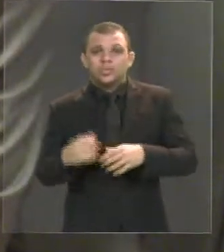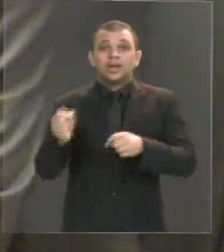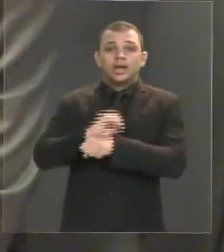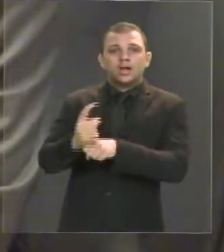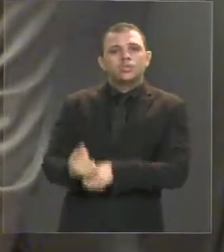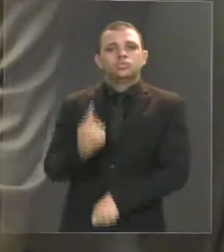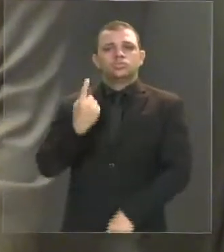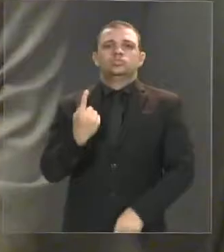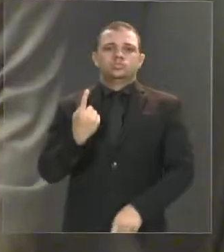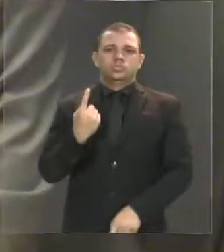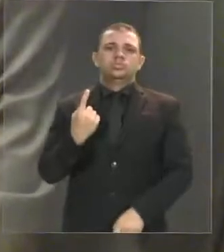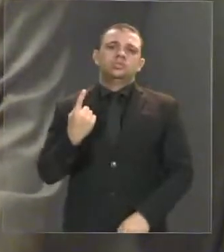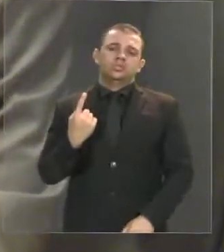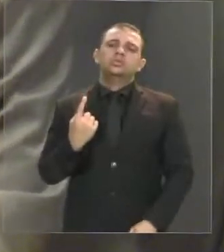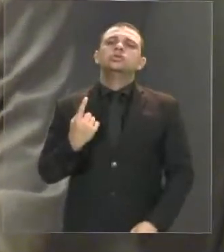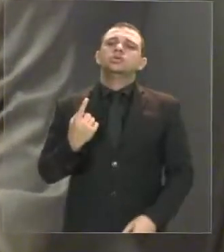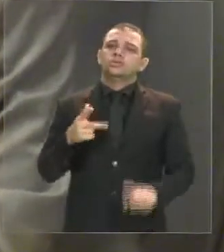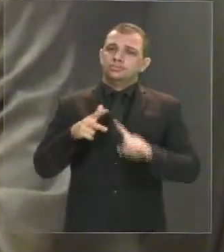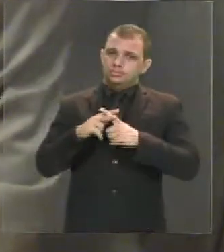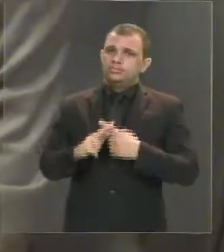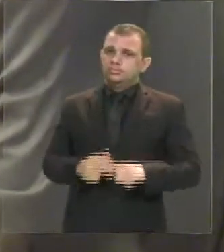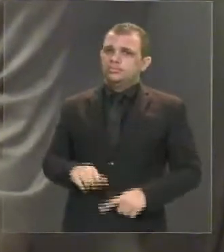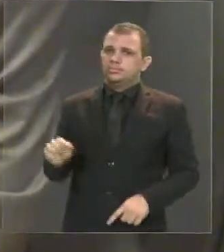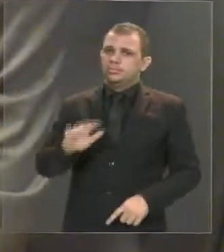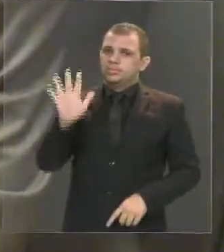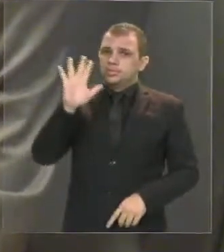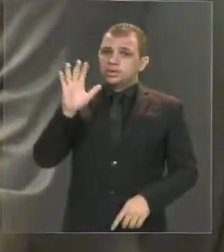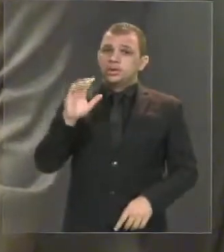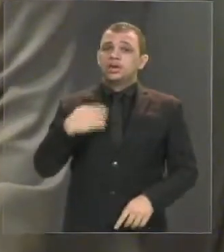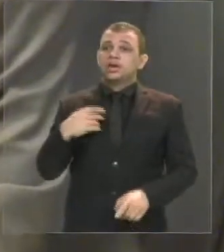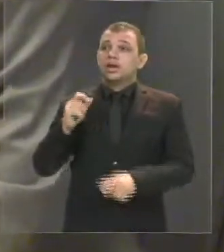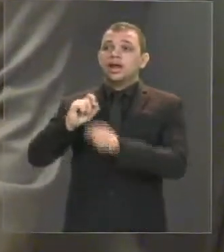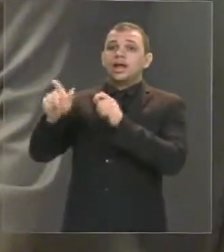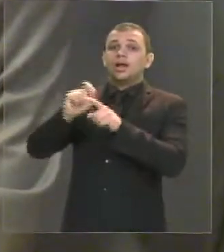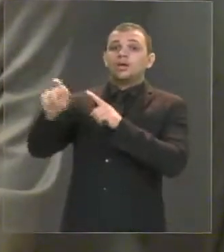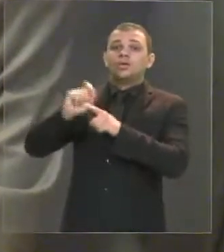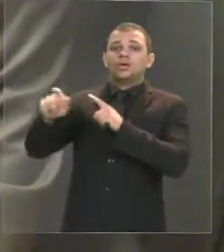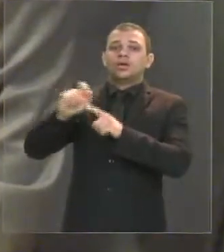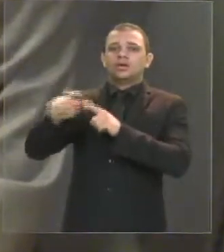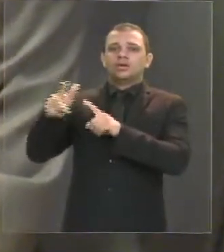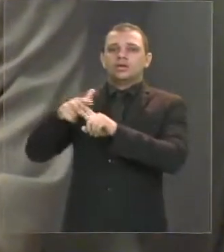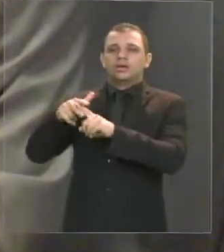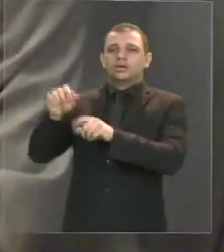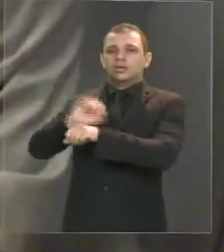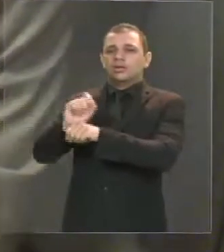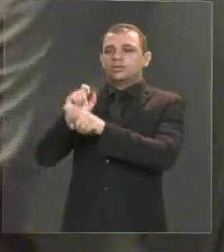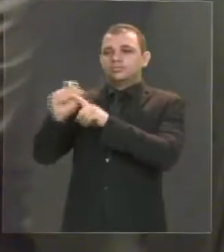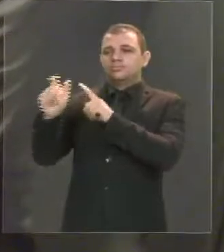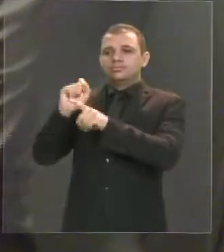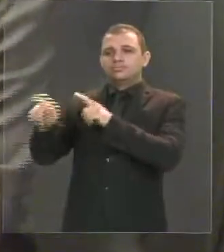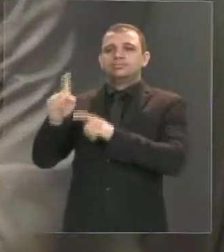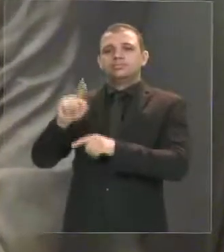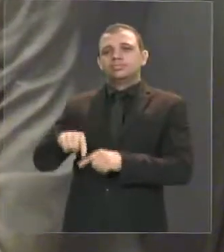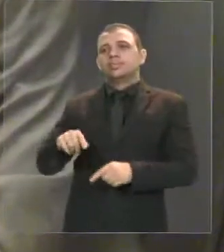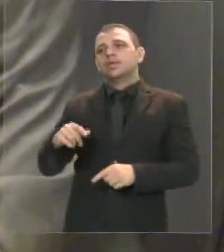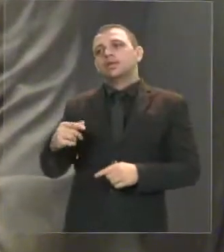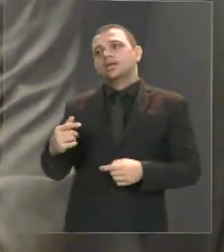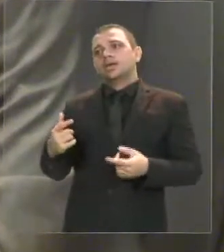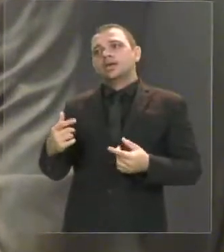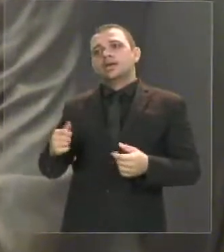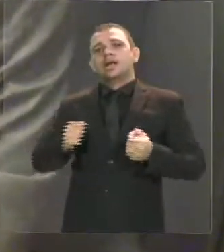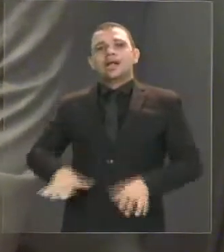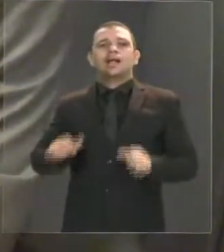cara. Então, o veículo locado ele vai significar, operacionalmente, menos gasto para o Estado, porque tem a manutenção é por conta, né,